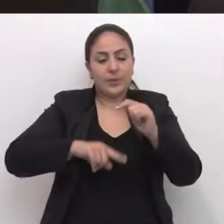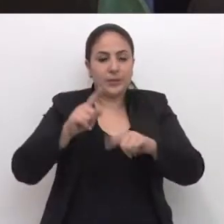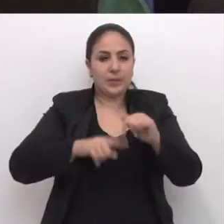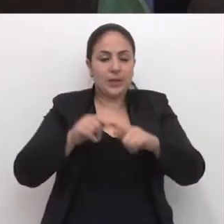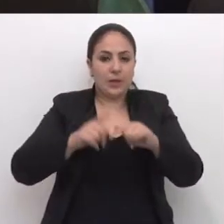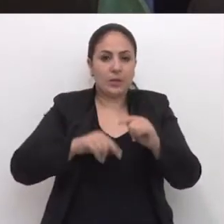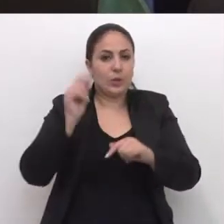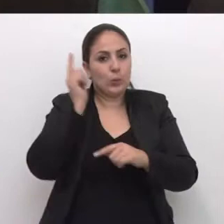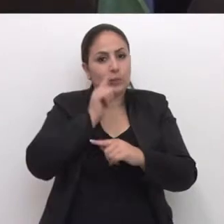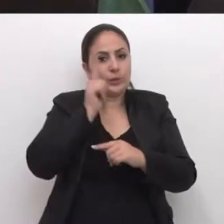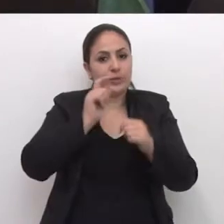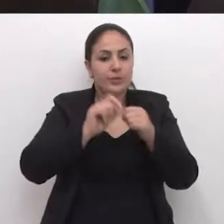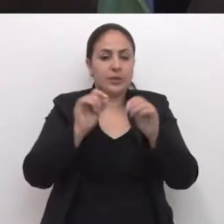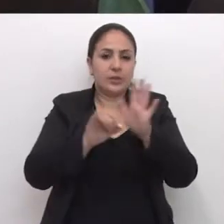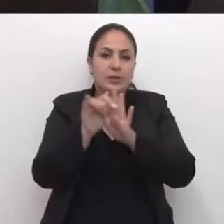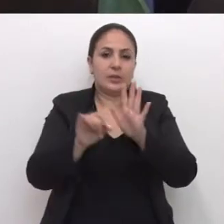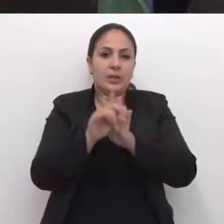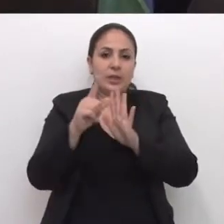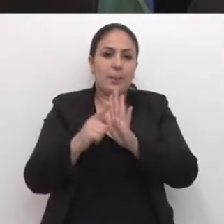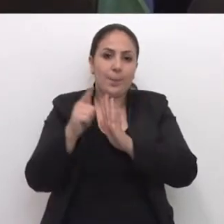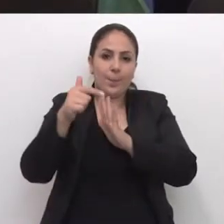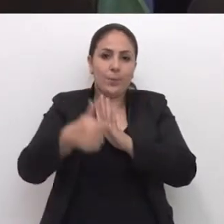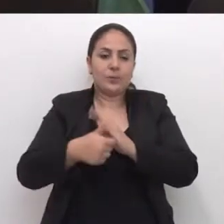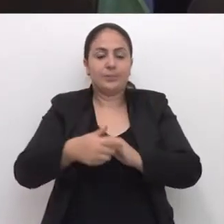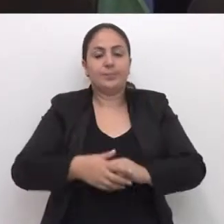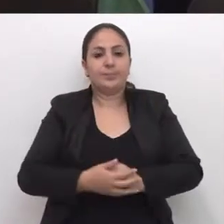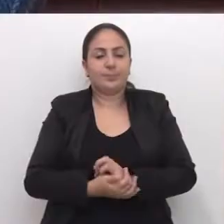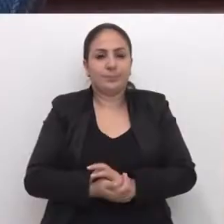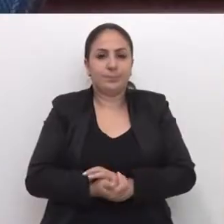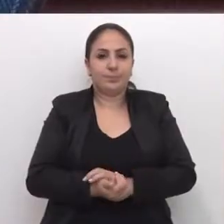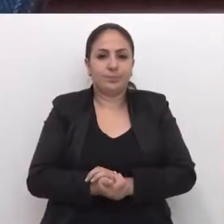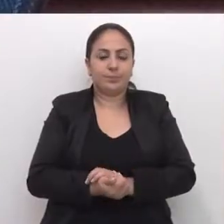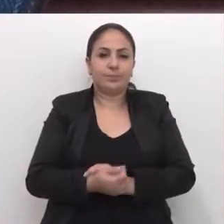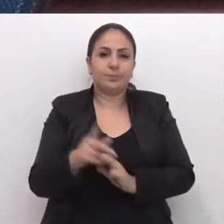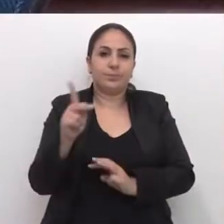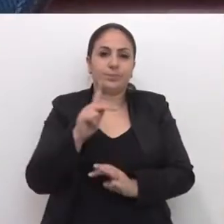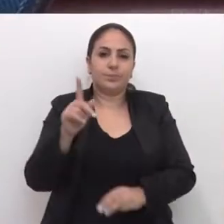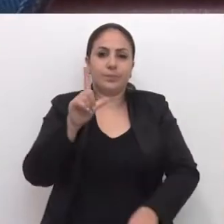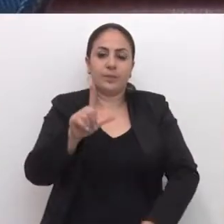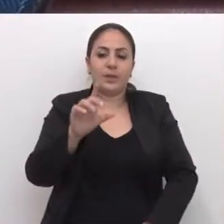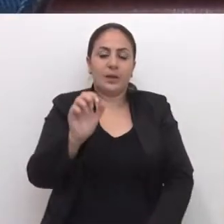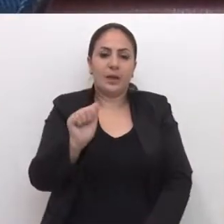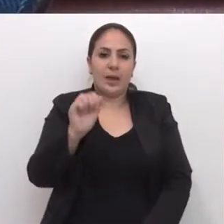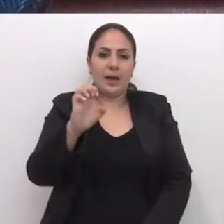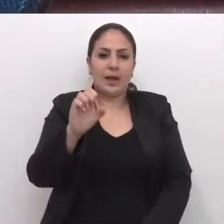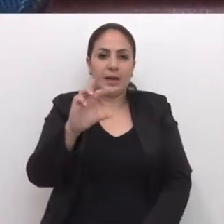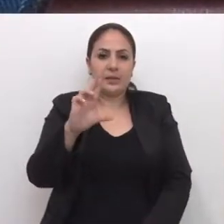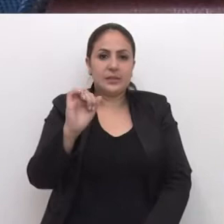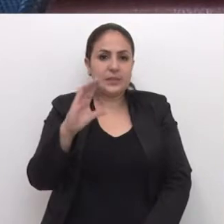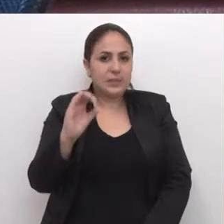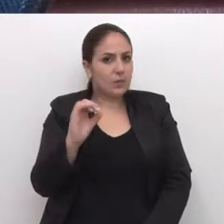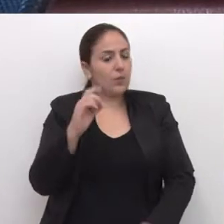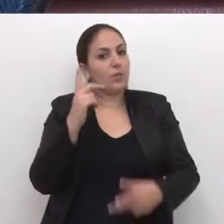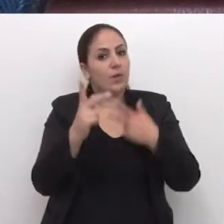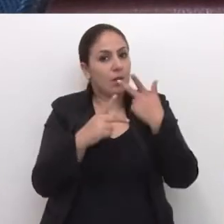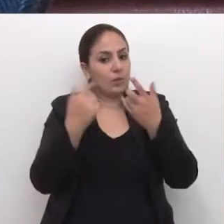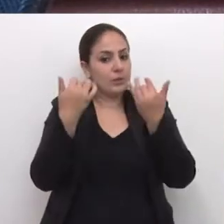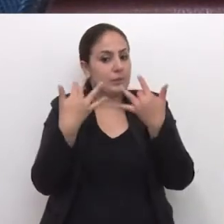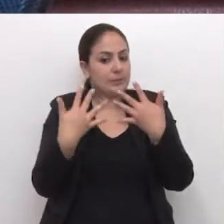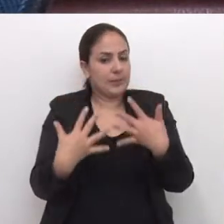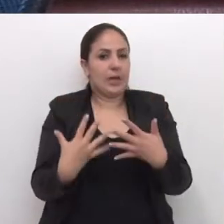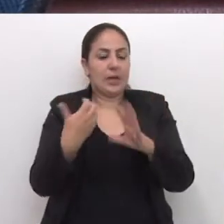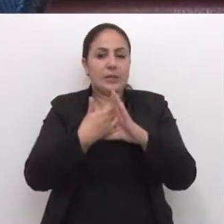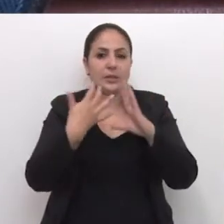preparar esse material para que possa ser feita a licitação posteriormente, O professor Laércio também fez questão de explicar que